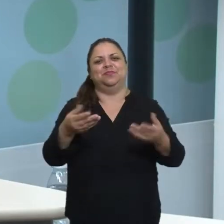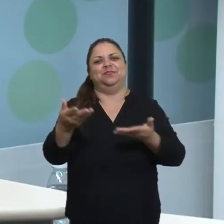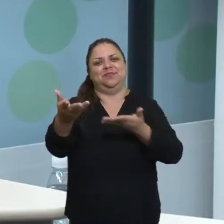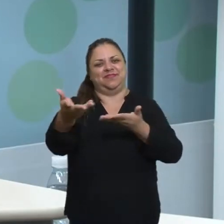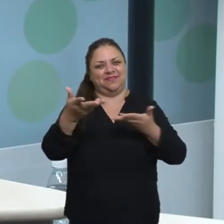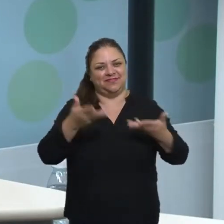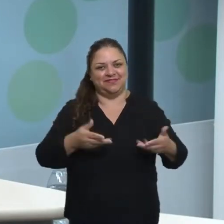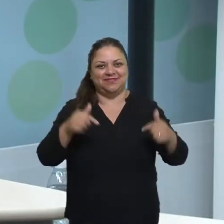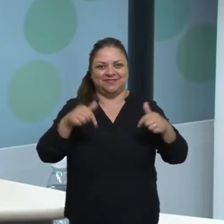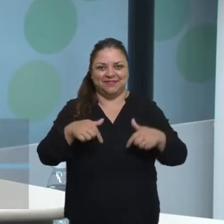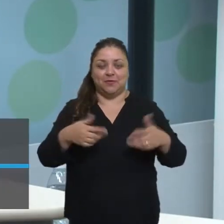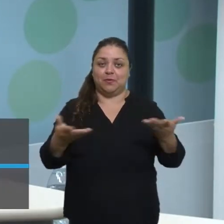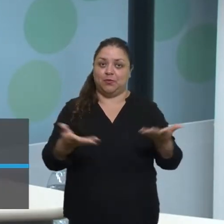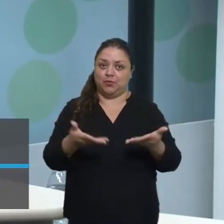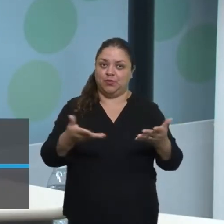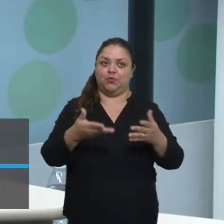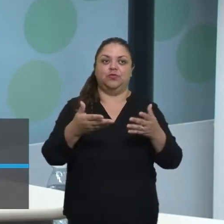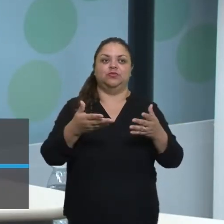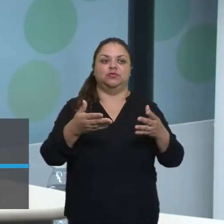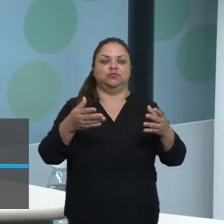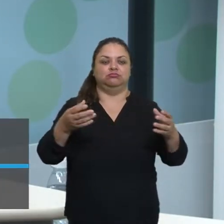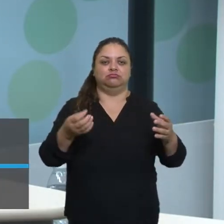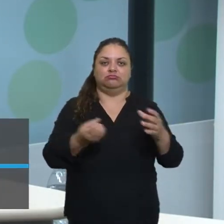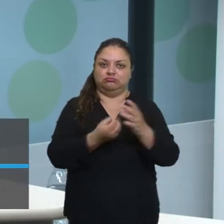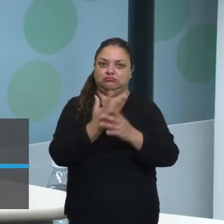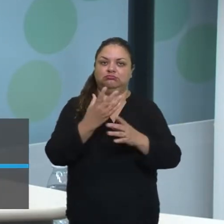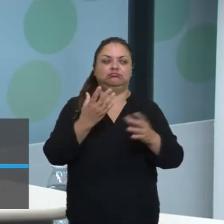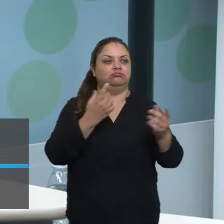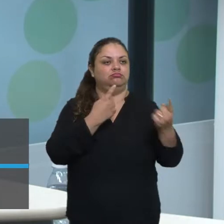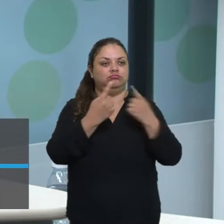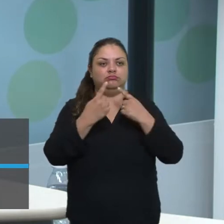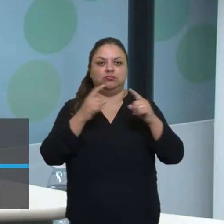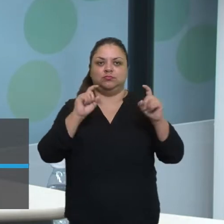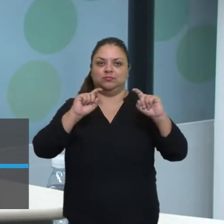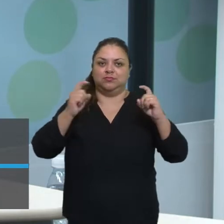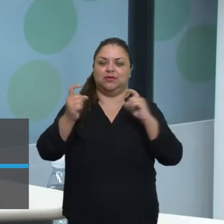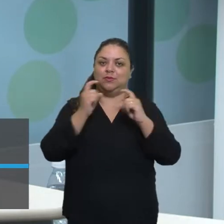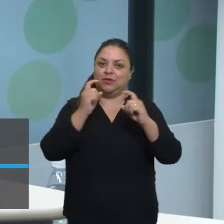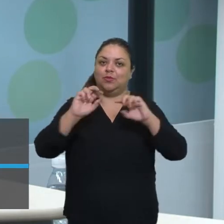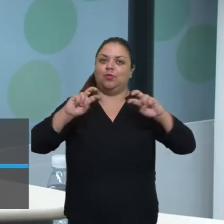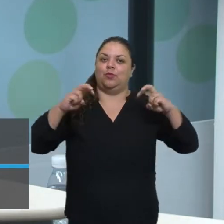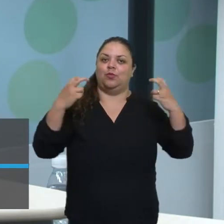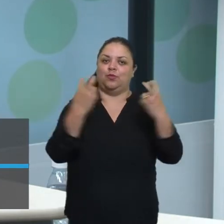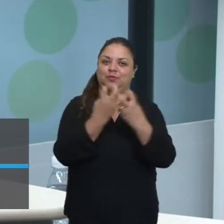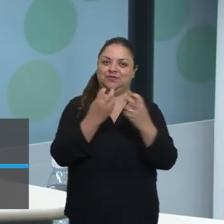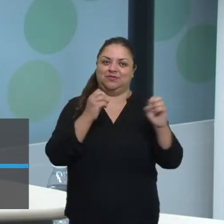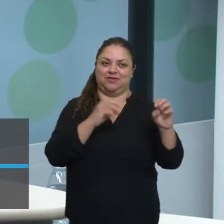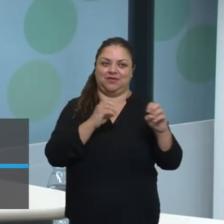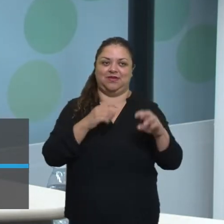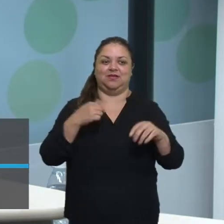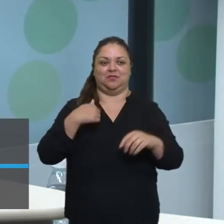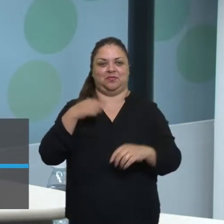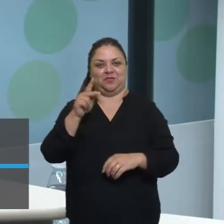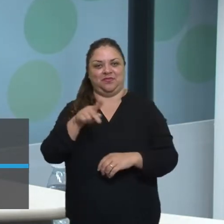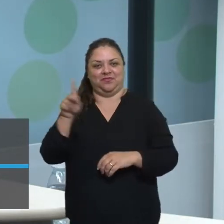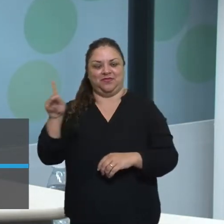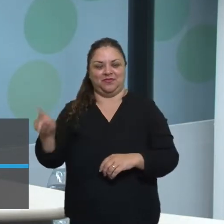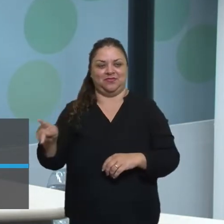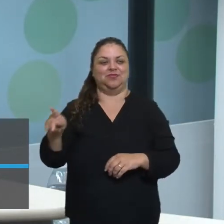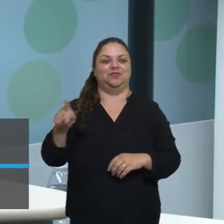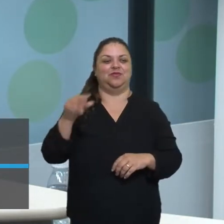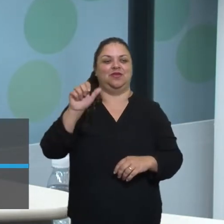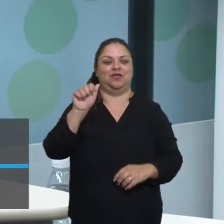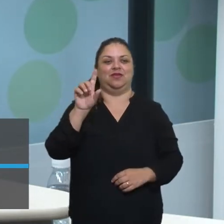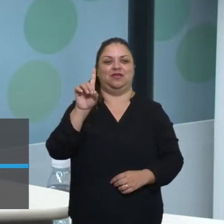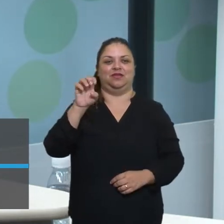mais esta formação hoje aqui nós estaremos falando sobre conselho de classe e eu sou professor e formador Ademir Júnior